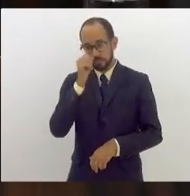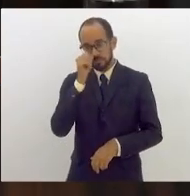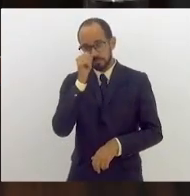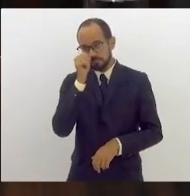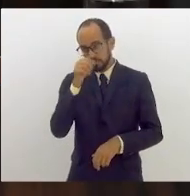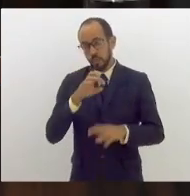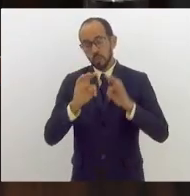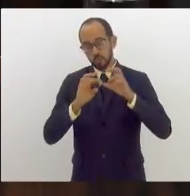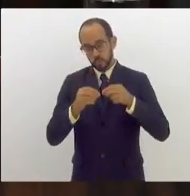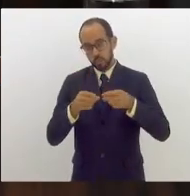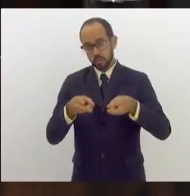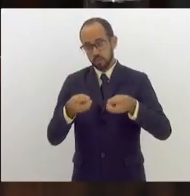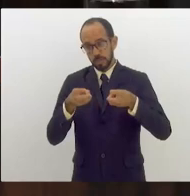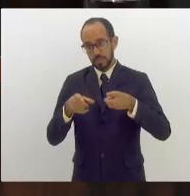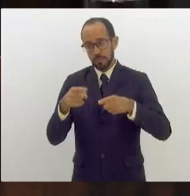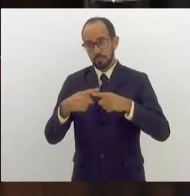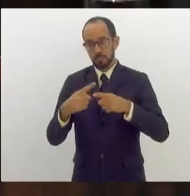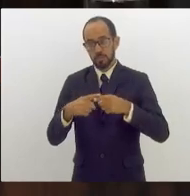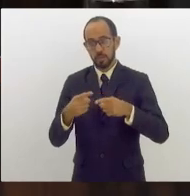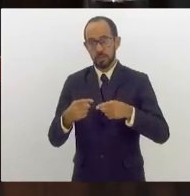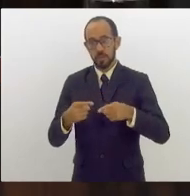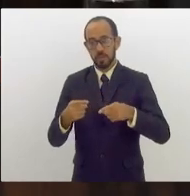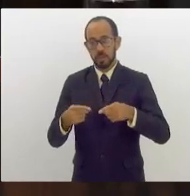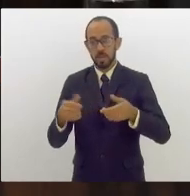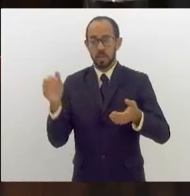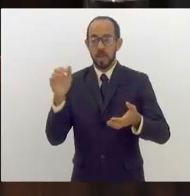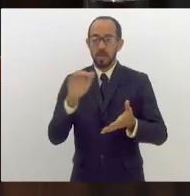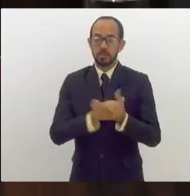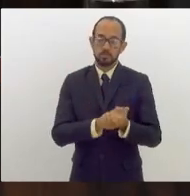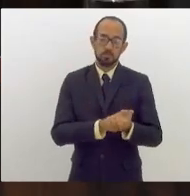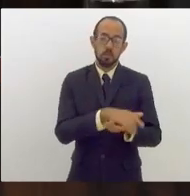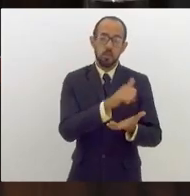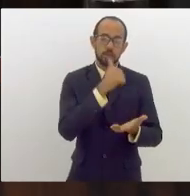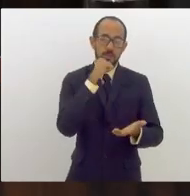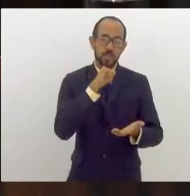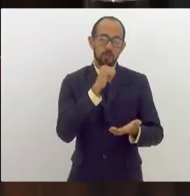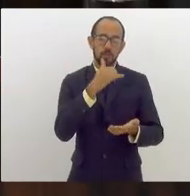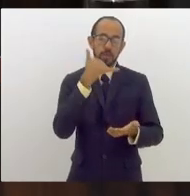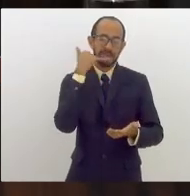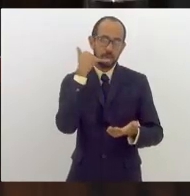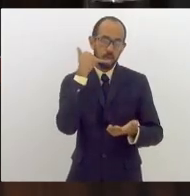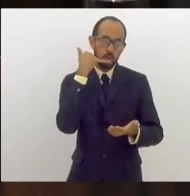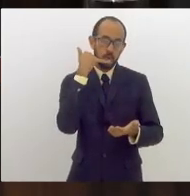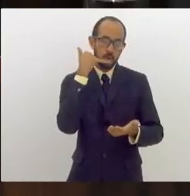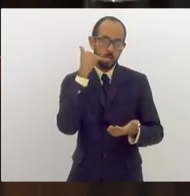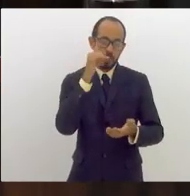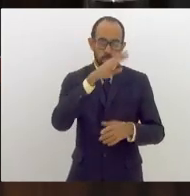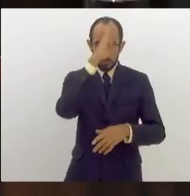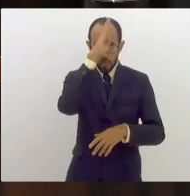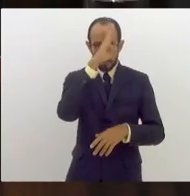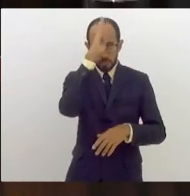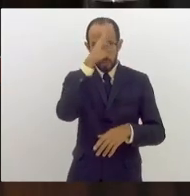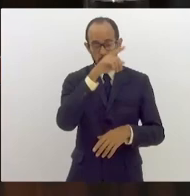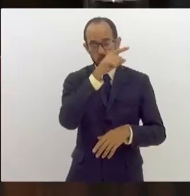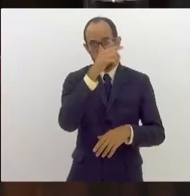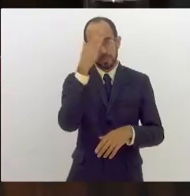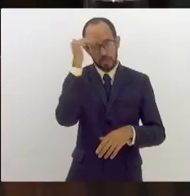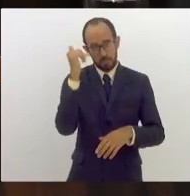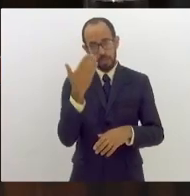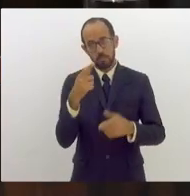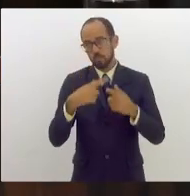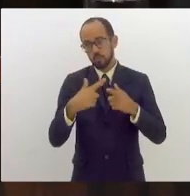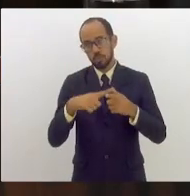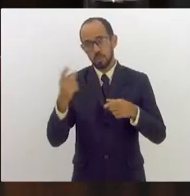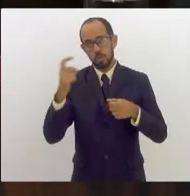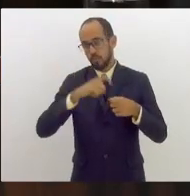levanta crer porque sua esposa ele não retornou sua esposa fez o contato com Batalhão a qual ele serve E então